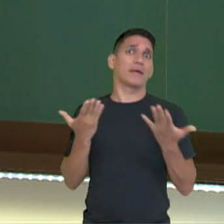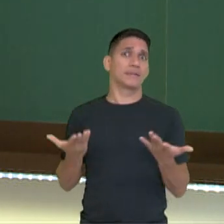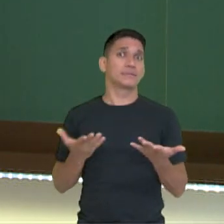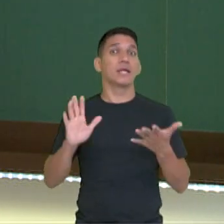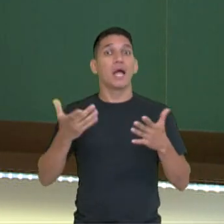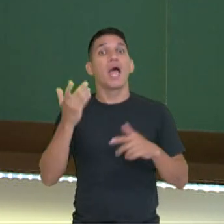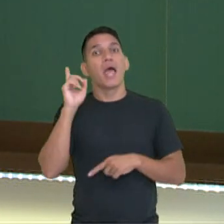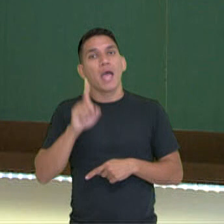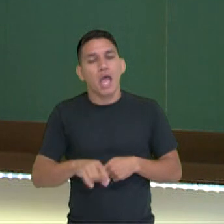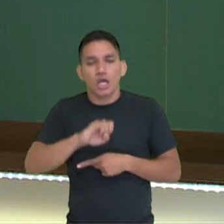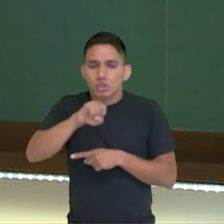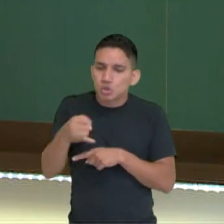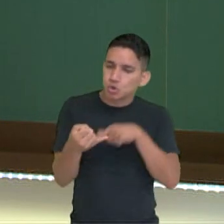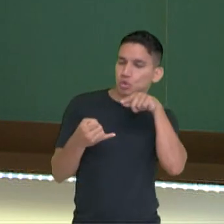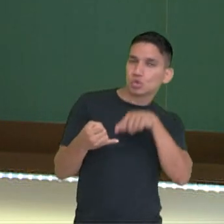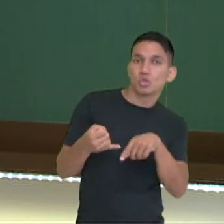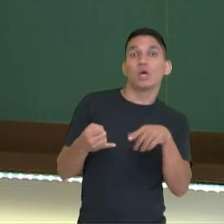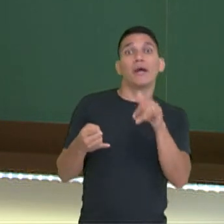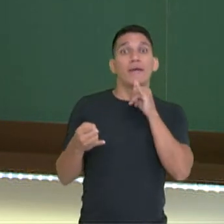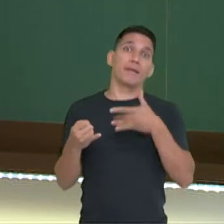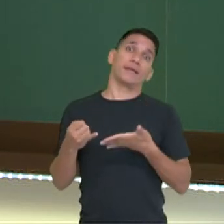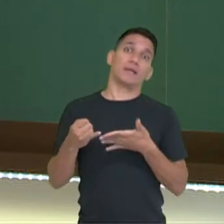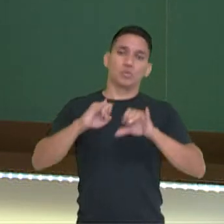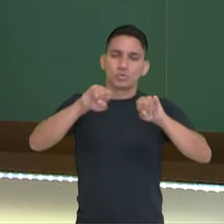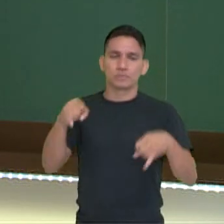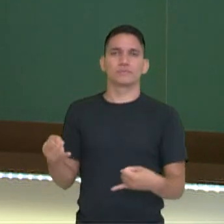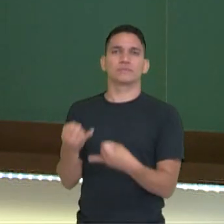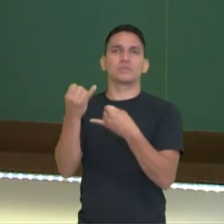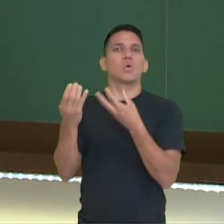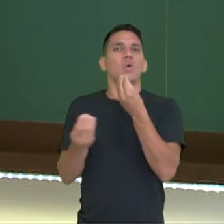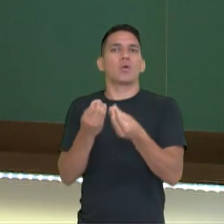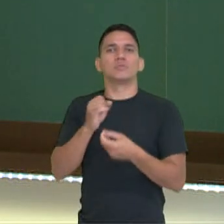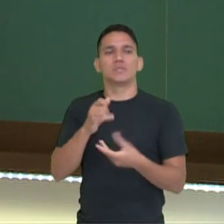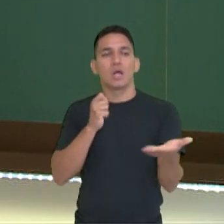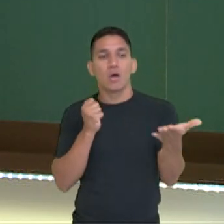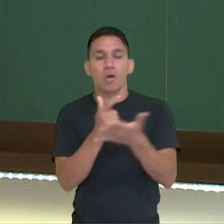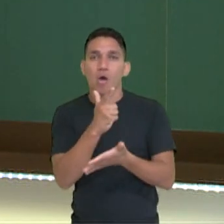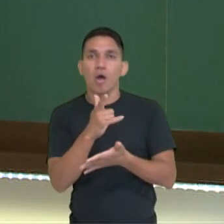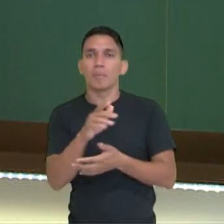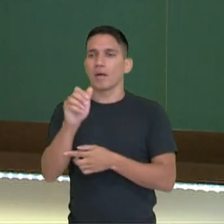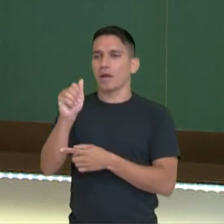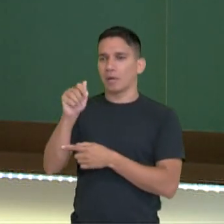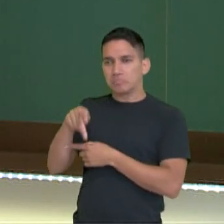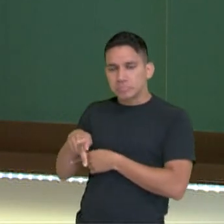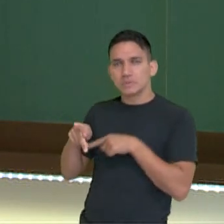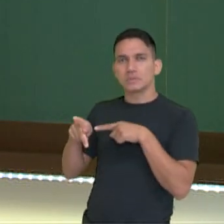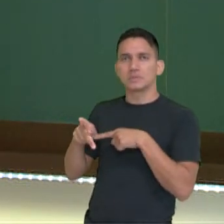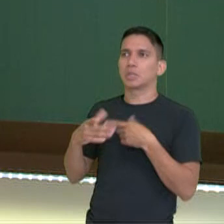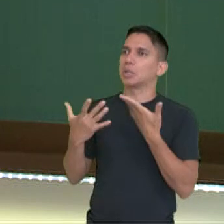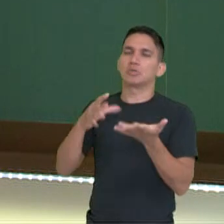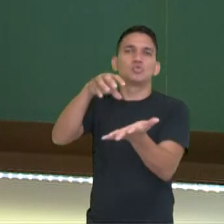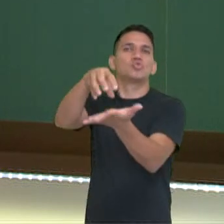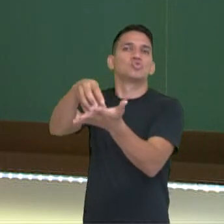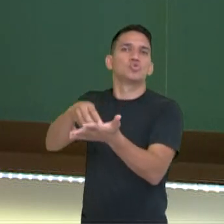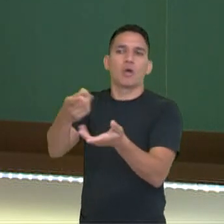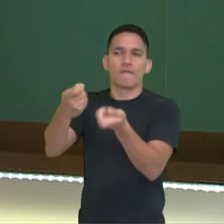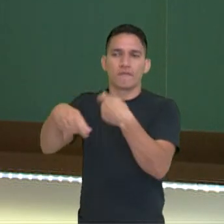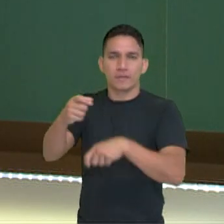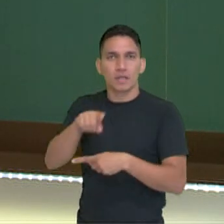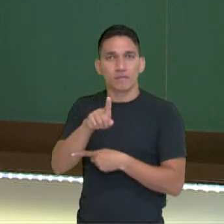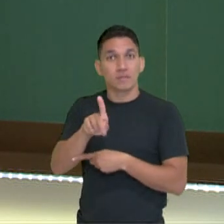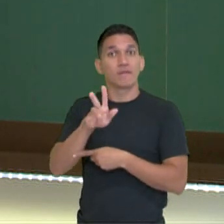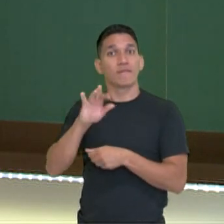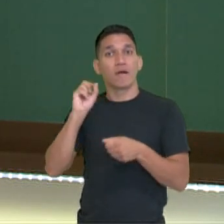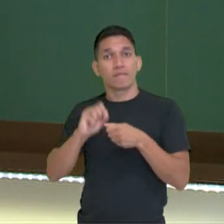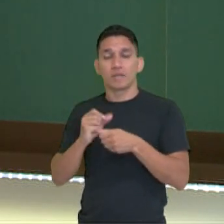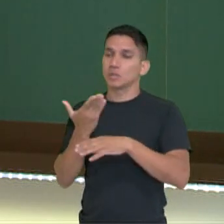é um exemplo de juro composto. Se você compra um plano de aposentadoria de uma instituição financeira, você vai fazendo